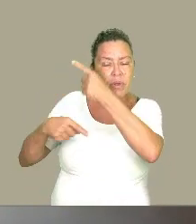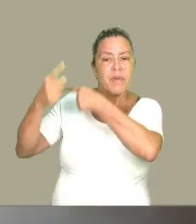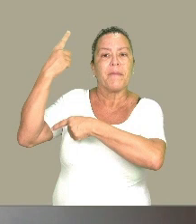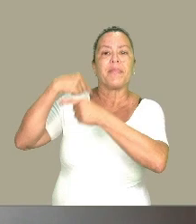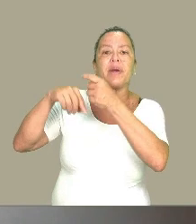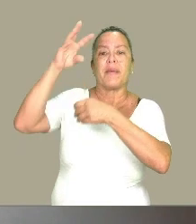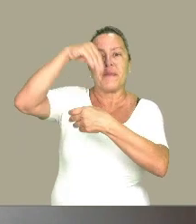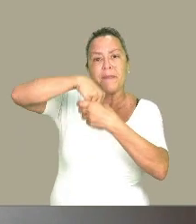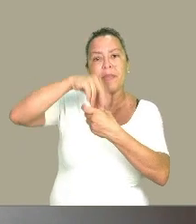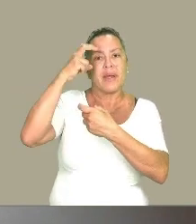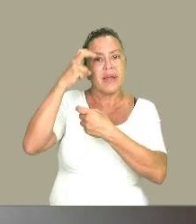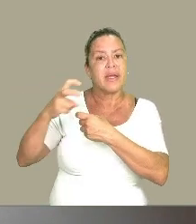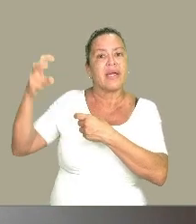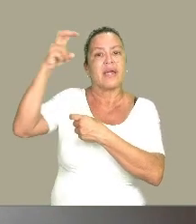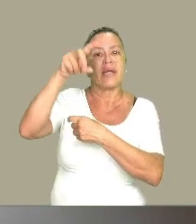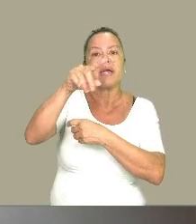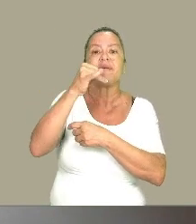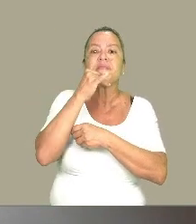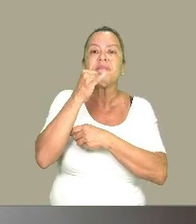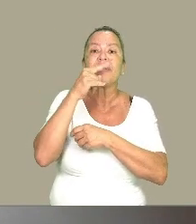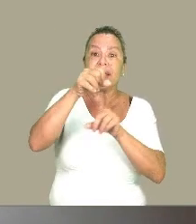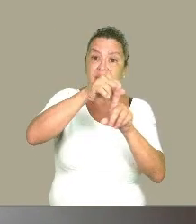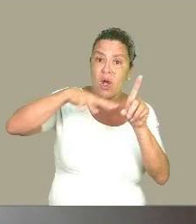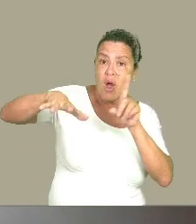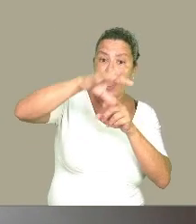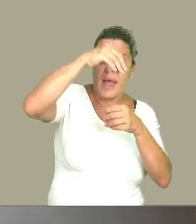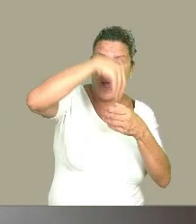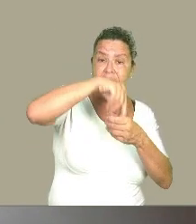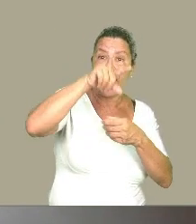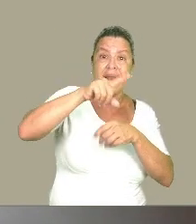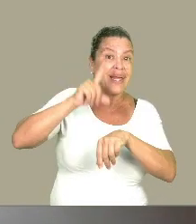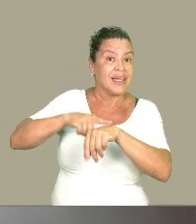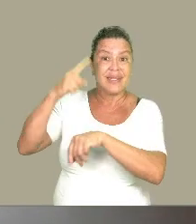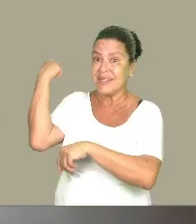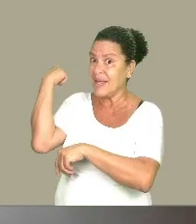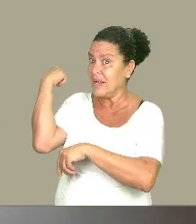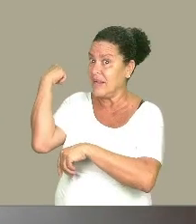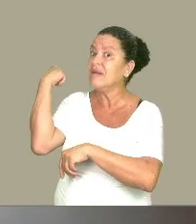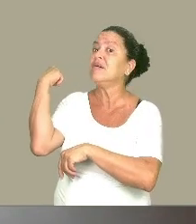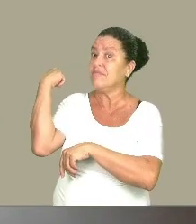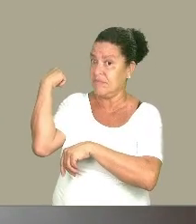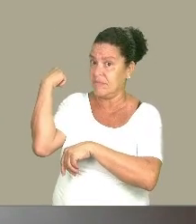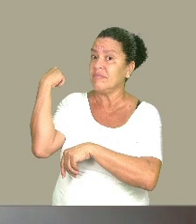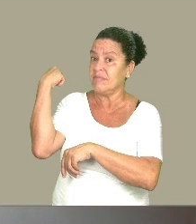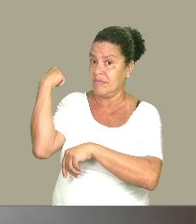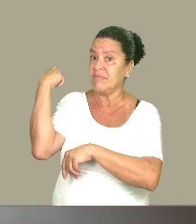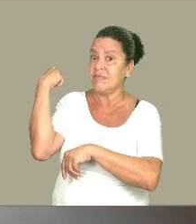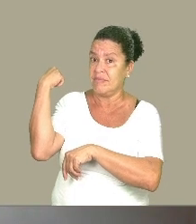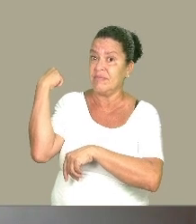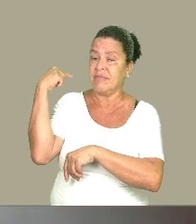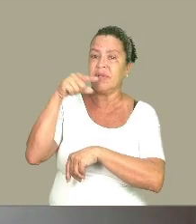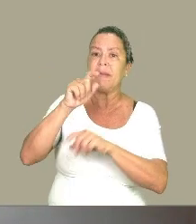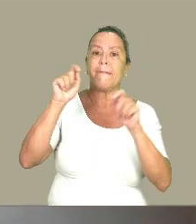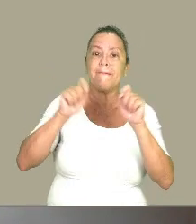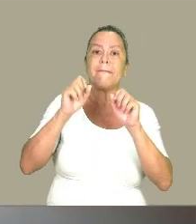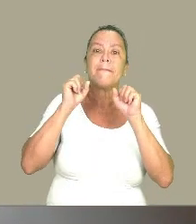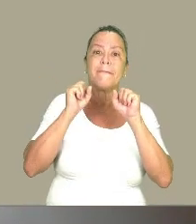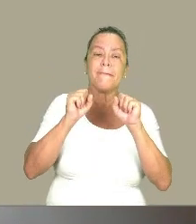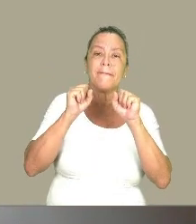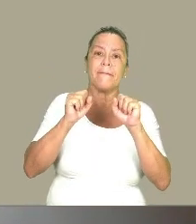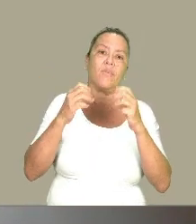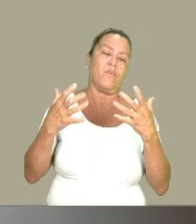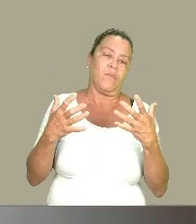intelectual daquela sociedade, daquela época, né? Aqui você vê que seria possível